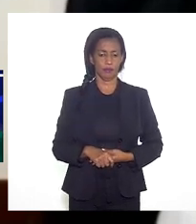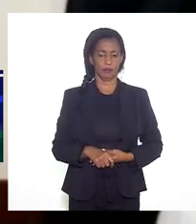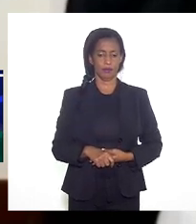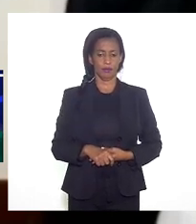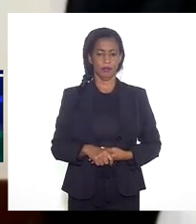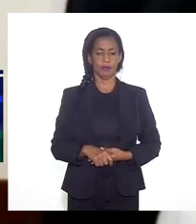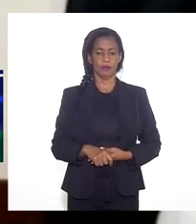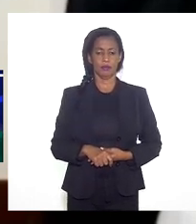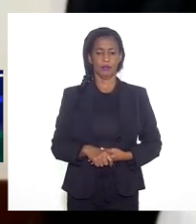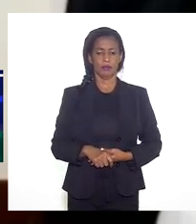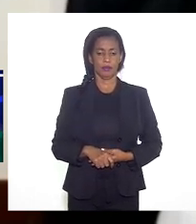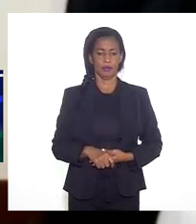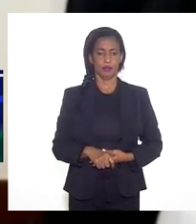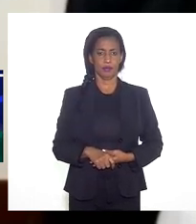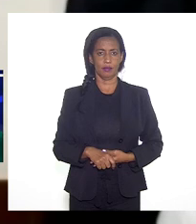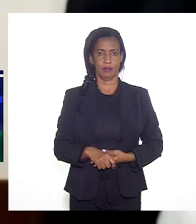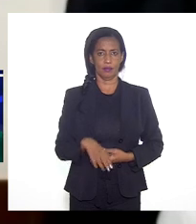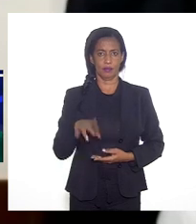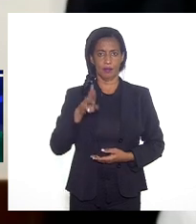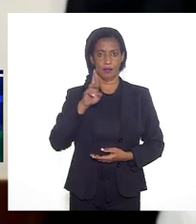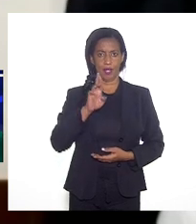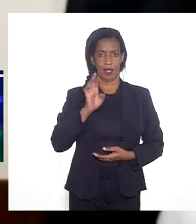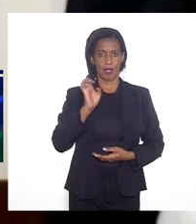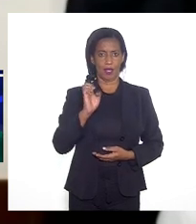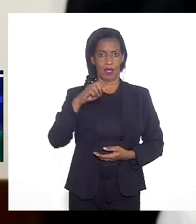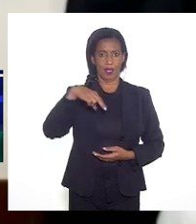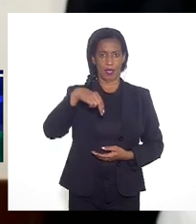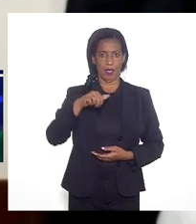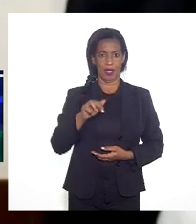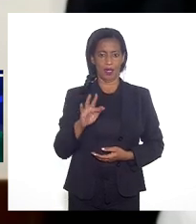Ricardo. Deputada Renata Souza.